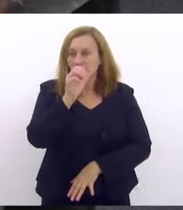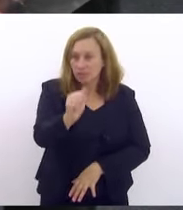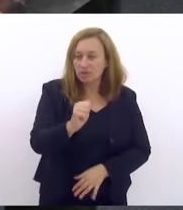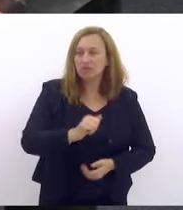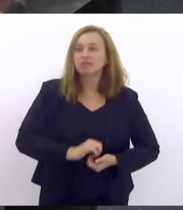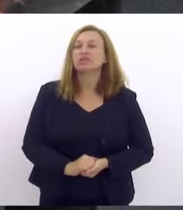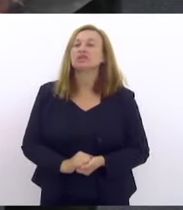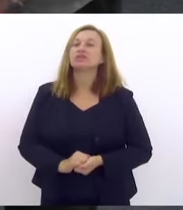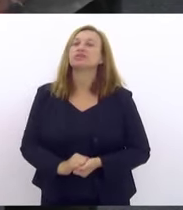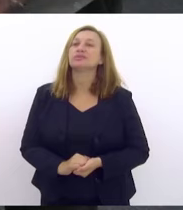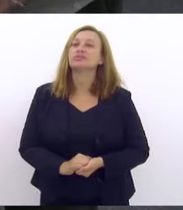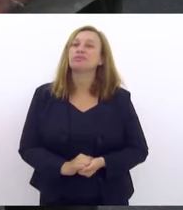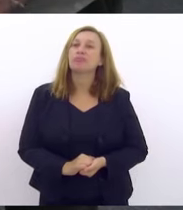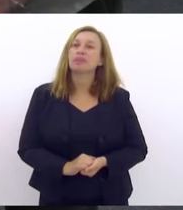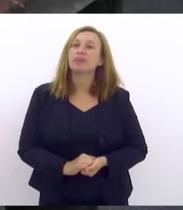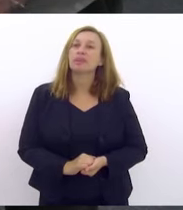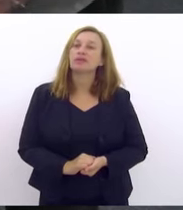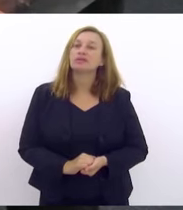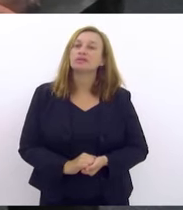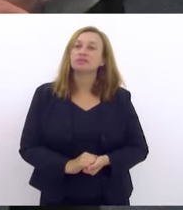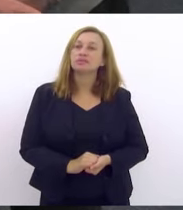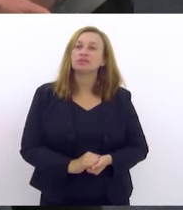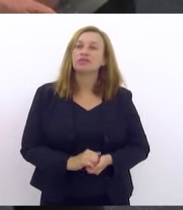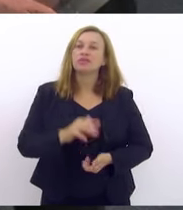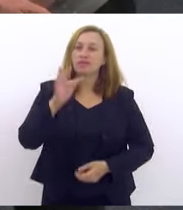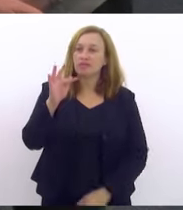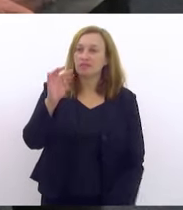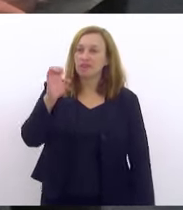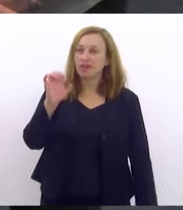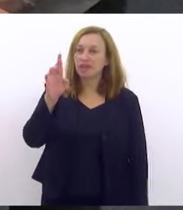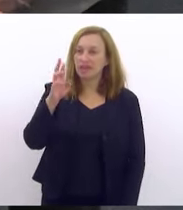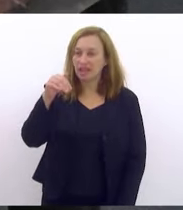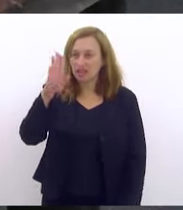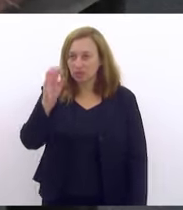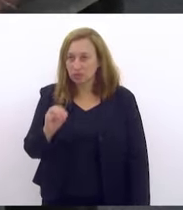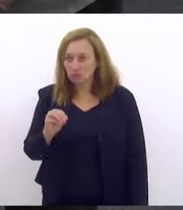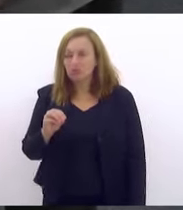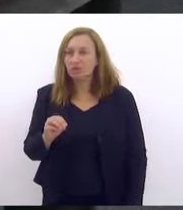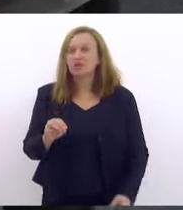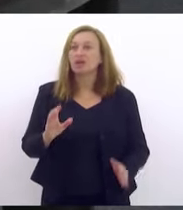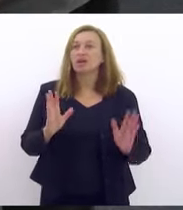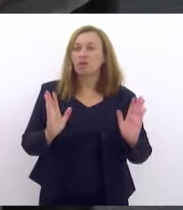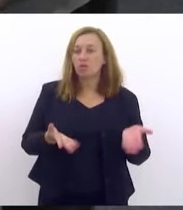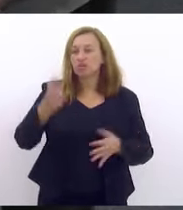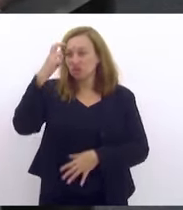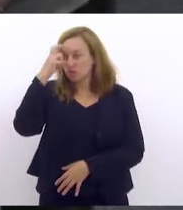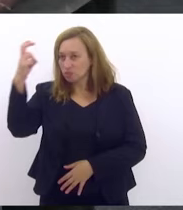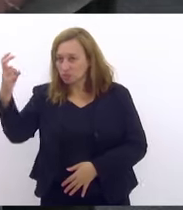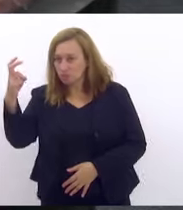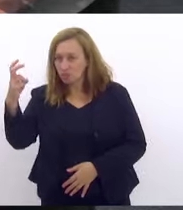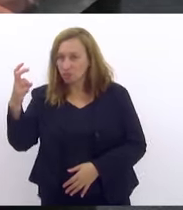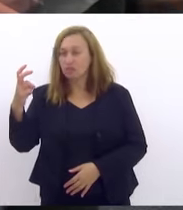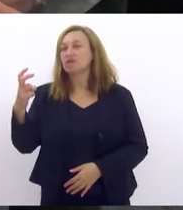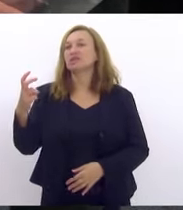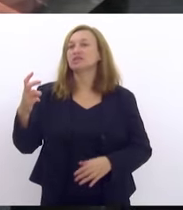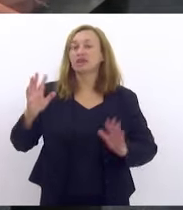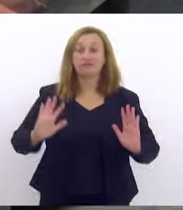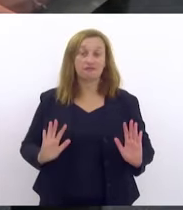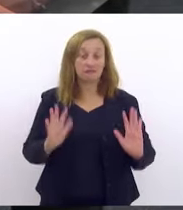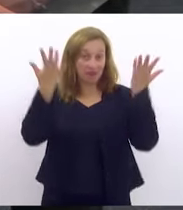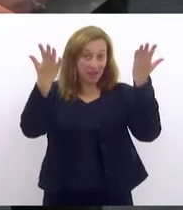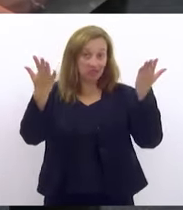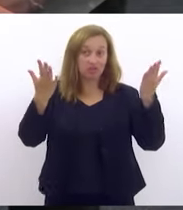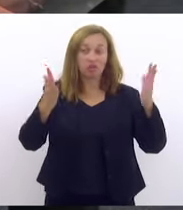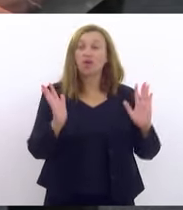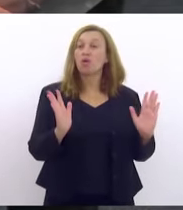da assessoria do deputado Rodrigo Amorim. E é isso, hoje a cultura popular do nosso estado está em festa.